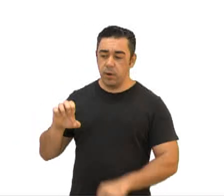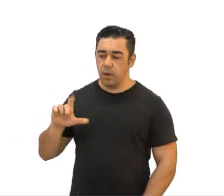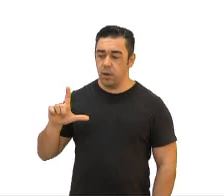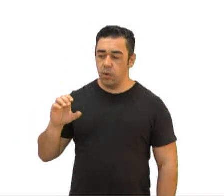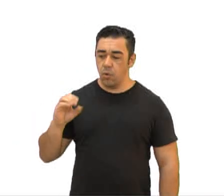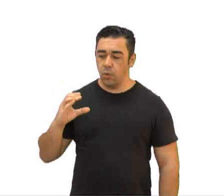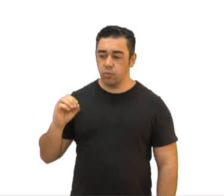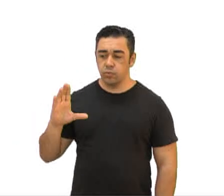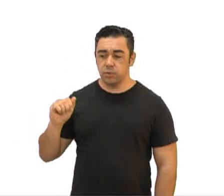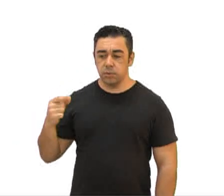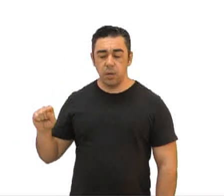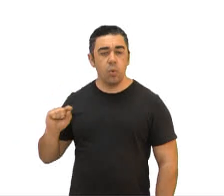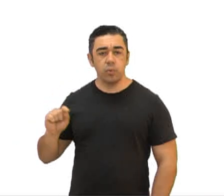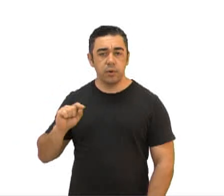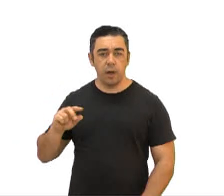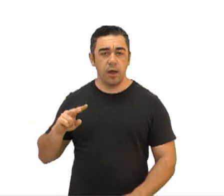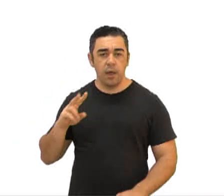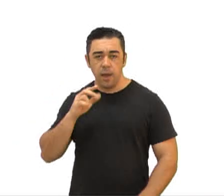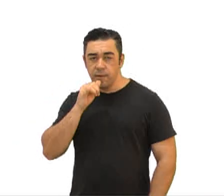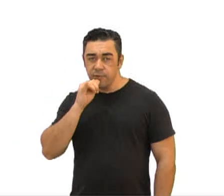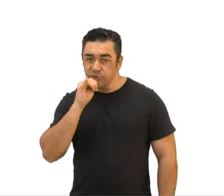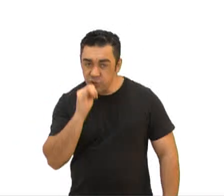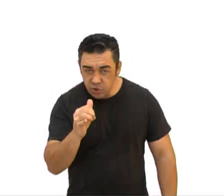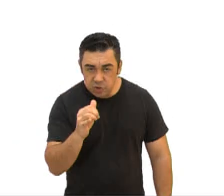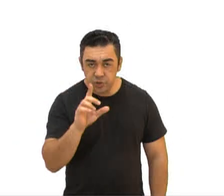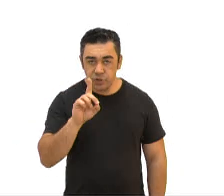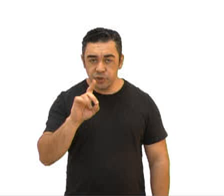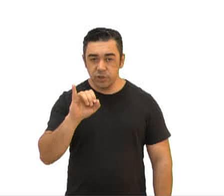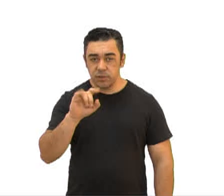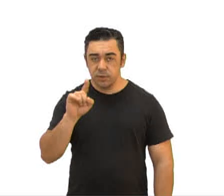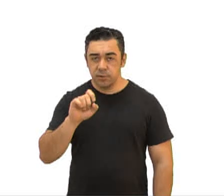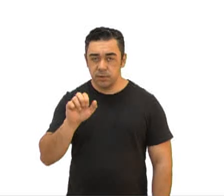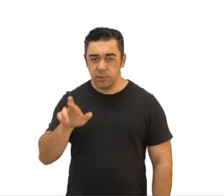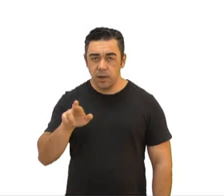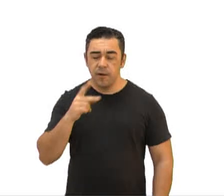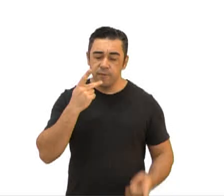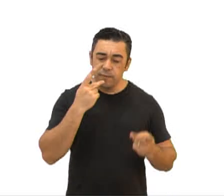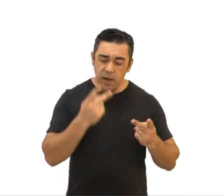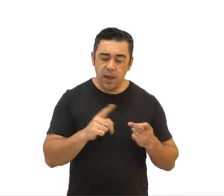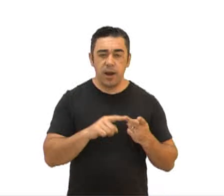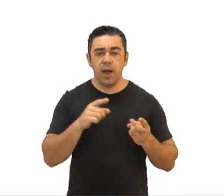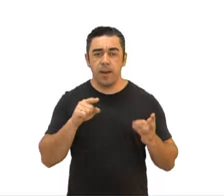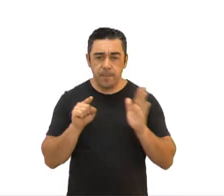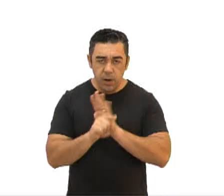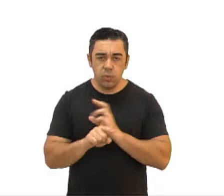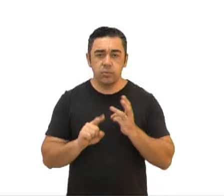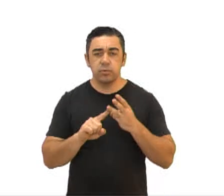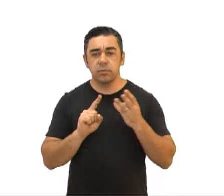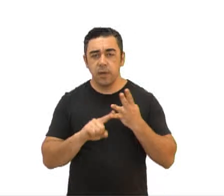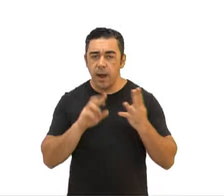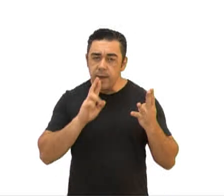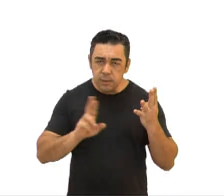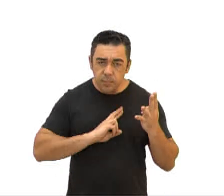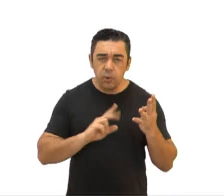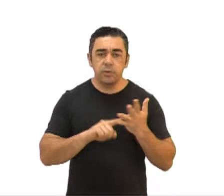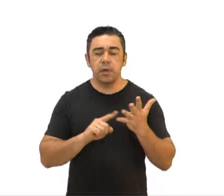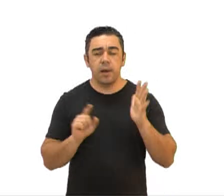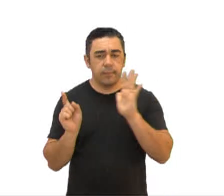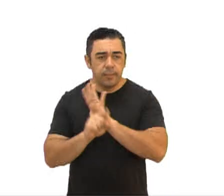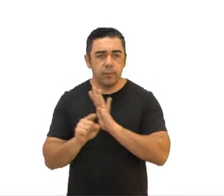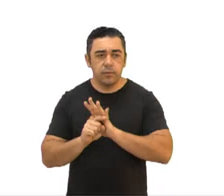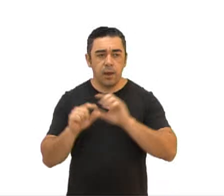seja, relacionados ao verbo dizer, como por exemplo, falar, afirmar, perguntar, declarar, responder,